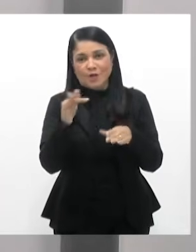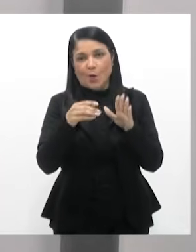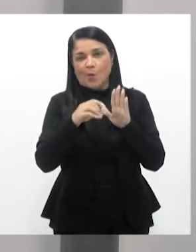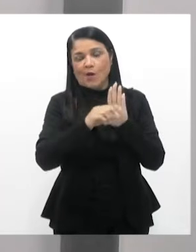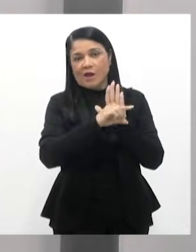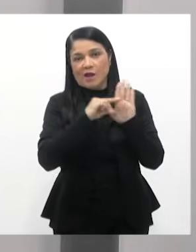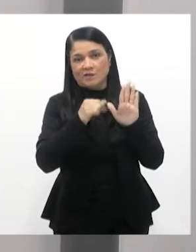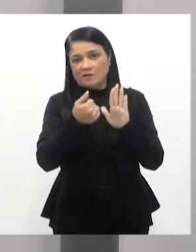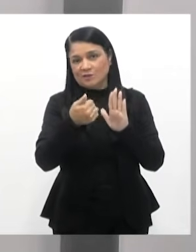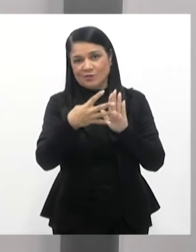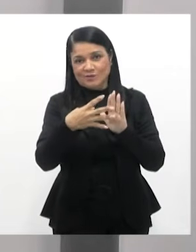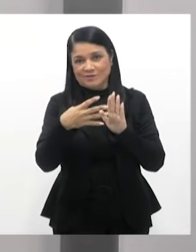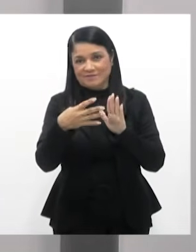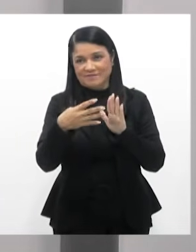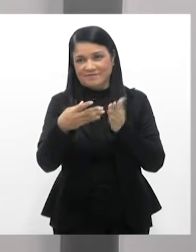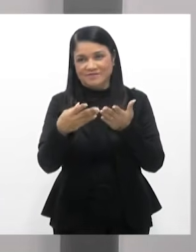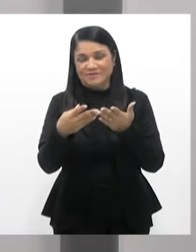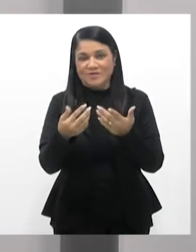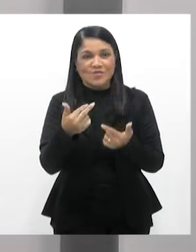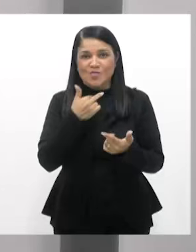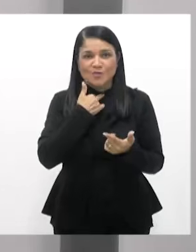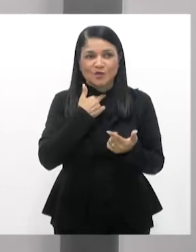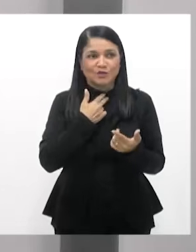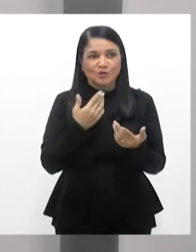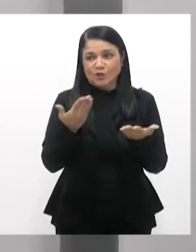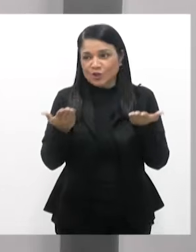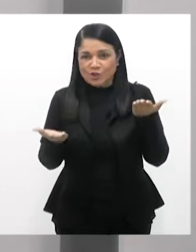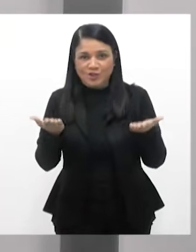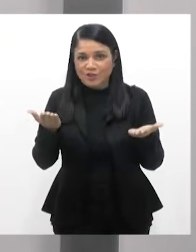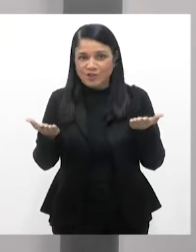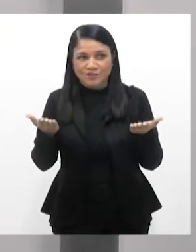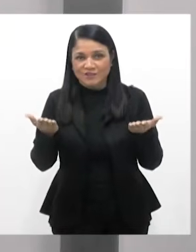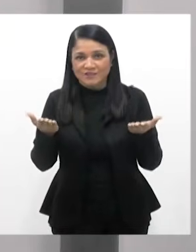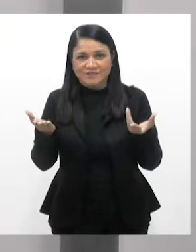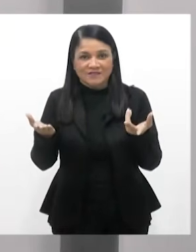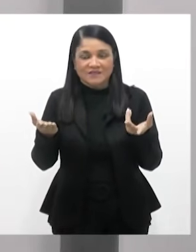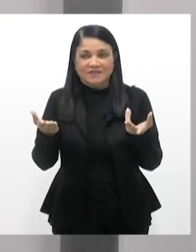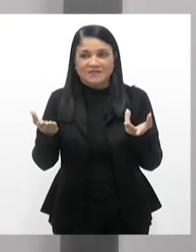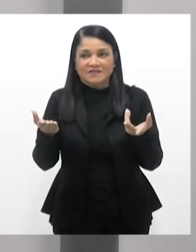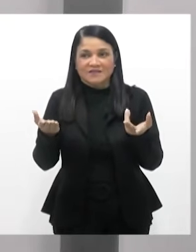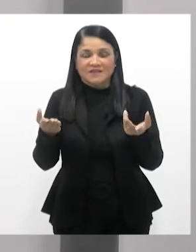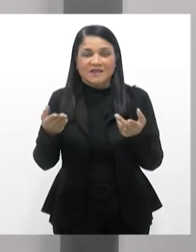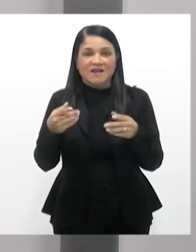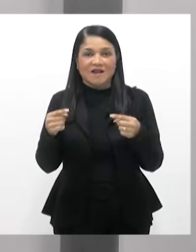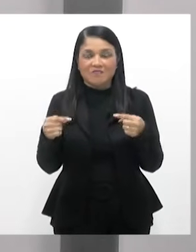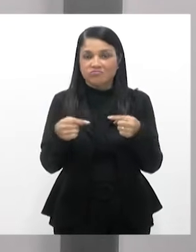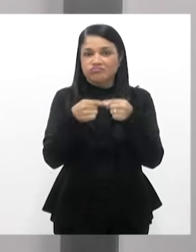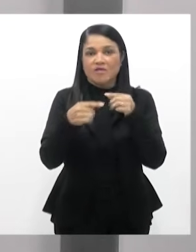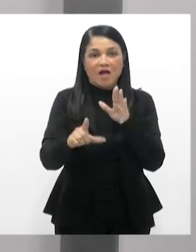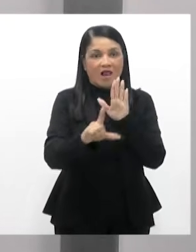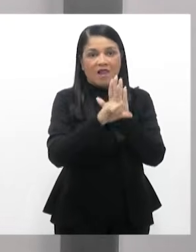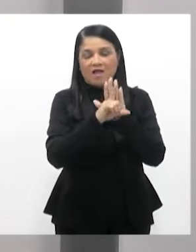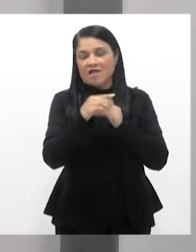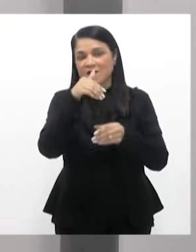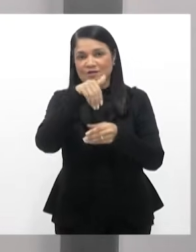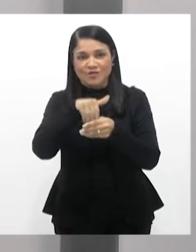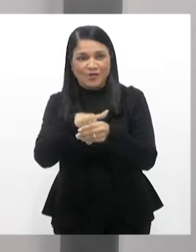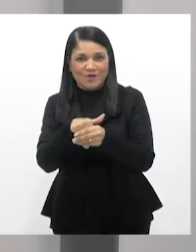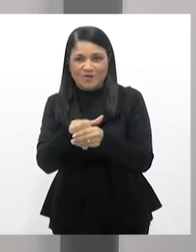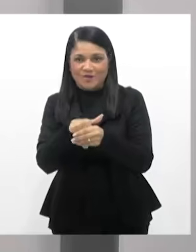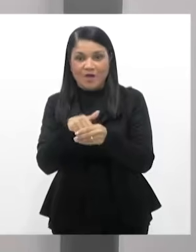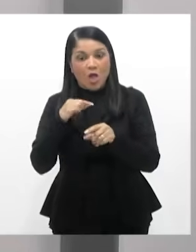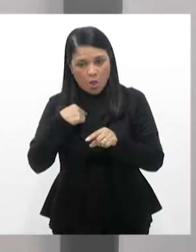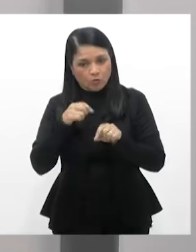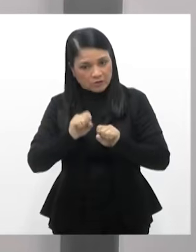tese. A gente não pode ter 2 pesos e 2 medidas para considerar algo que arrepia a Constituição ou a legislação eleitoral, coisa que eu